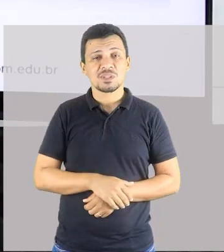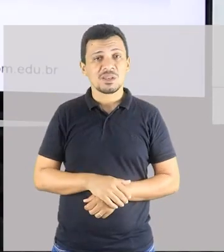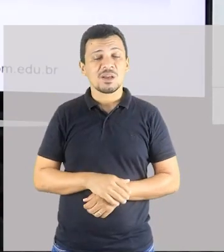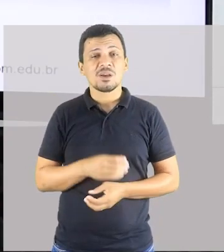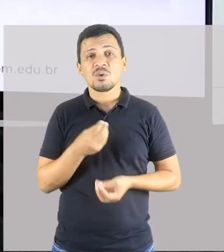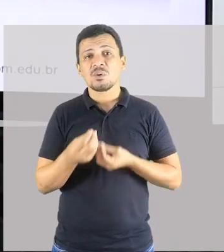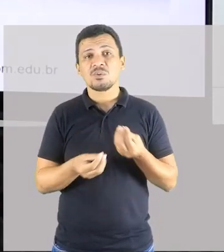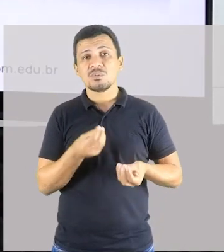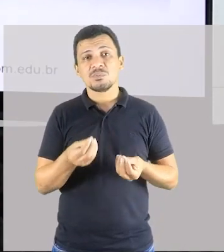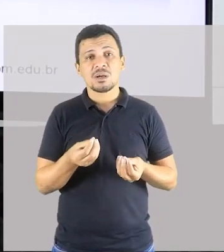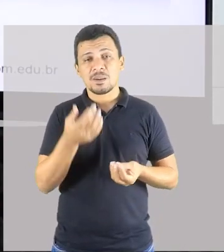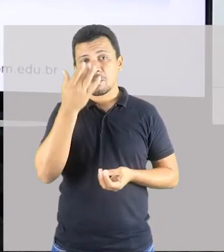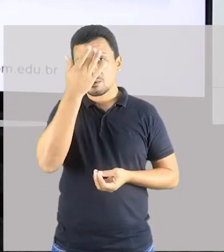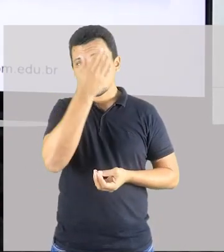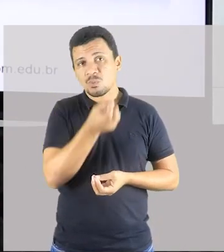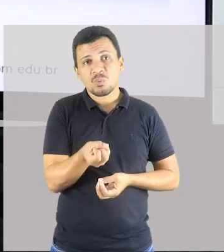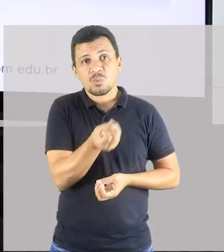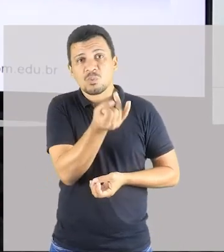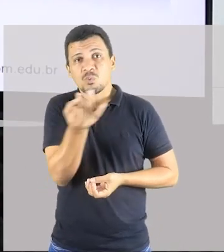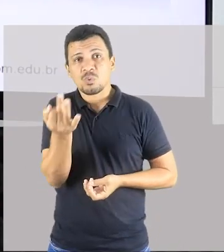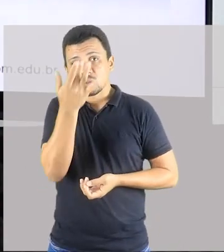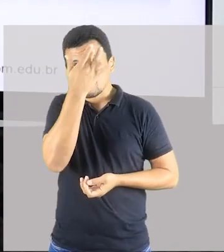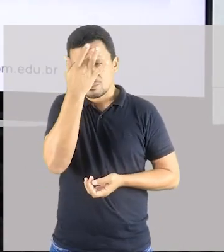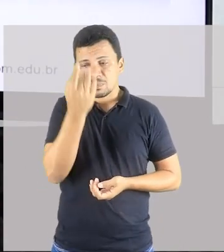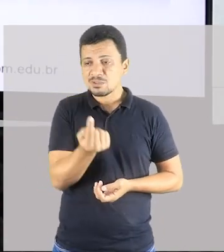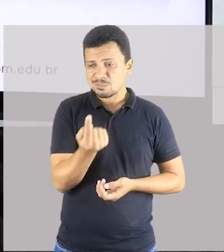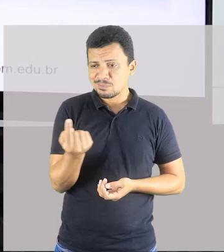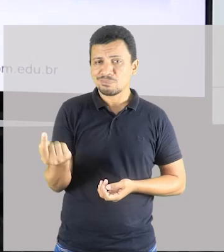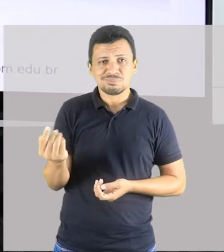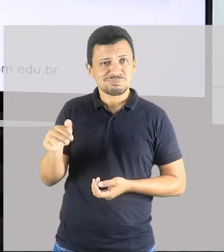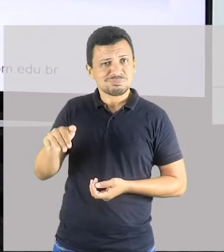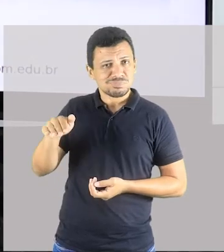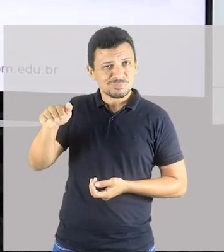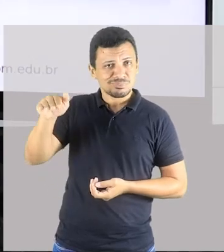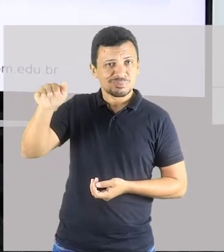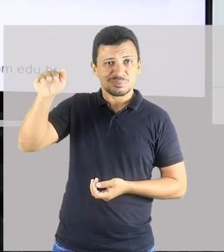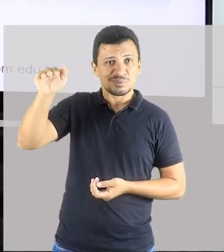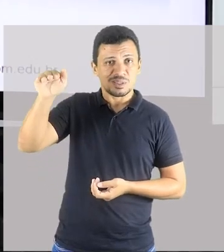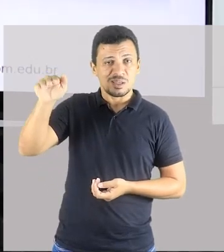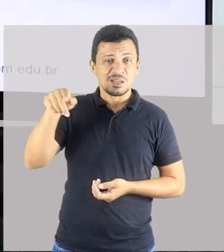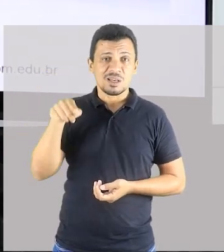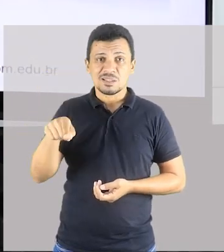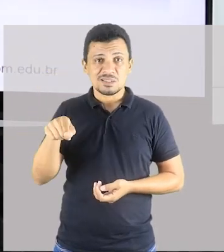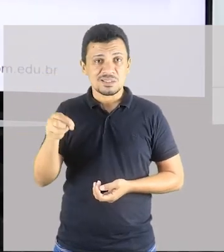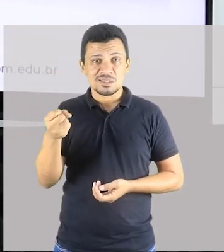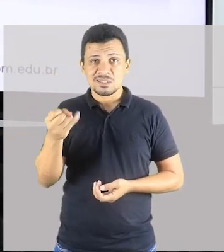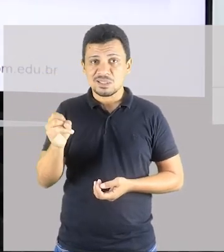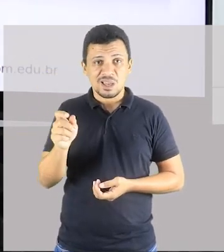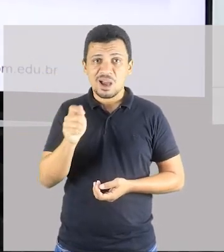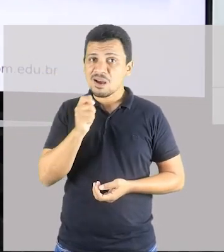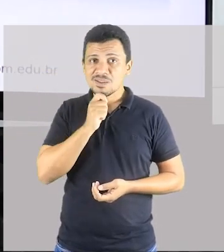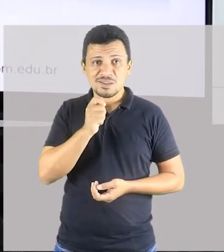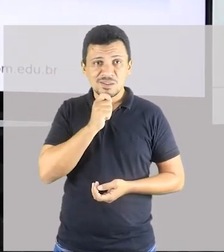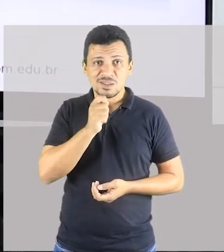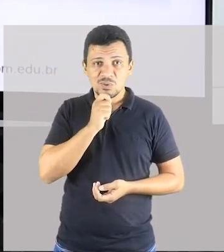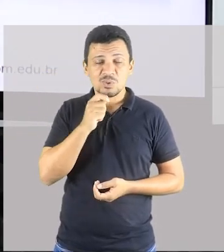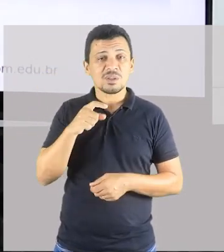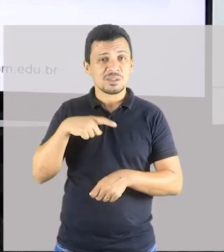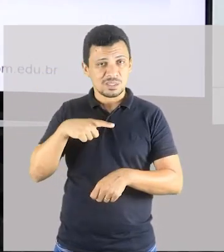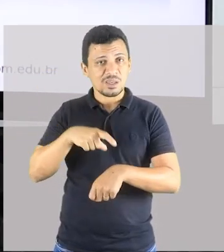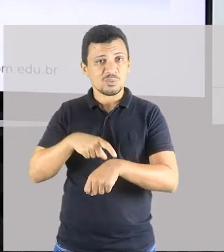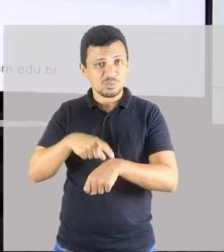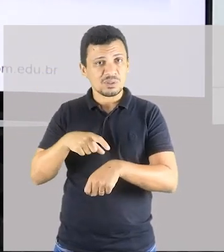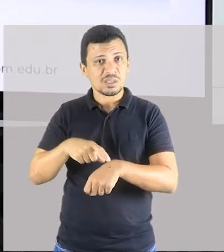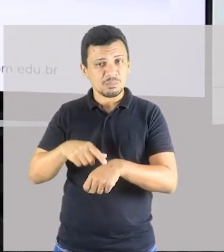de crescimento ela serve para ver o quanto que aquele indivíduo ainda vai crescer. Então se ela não se fecha, ele ainda tem um período